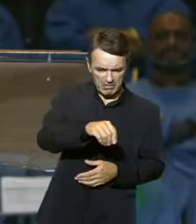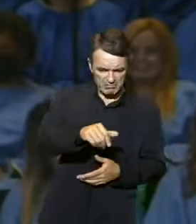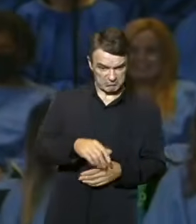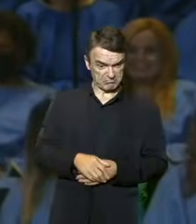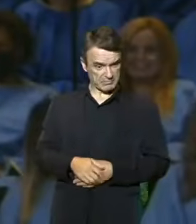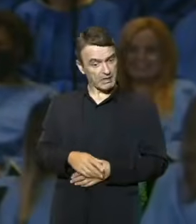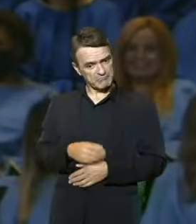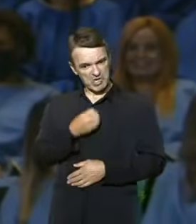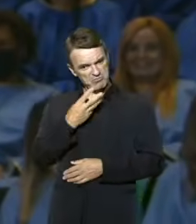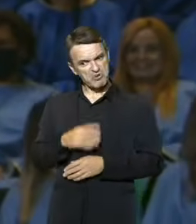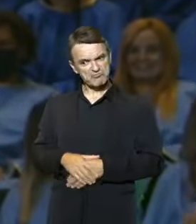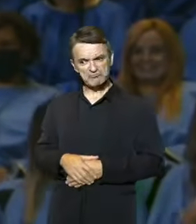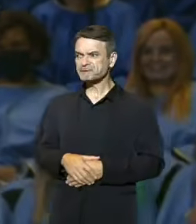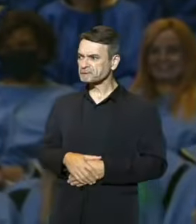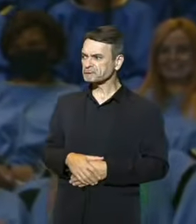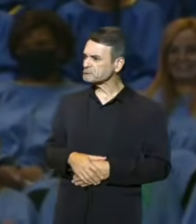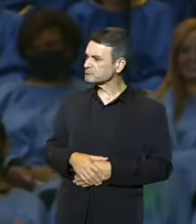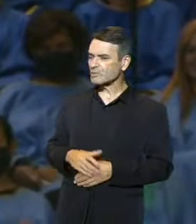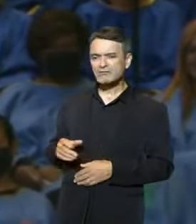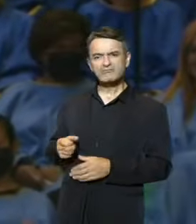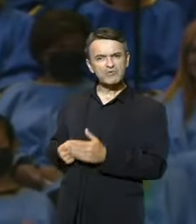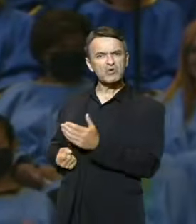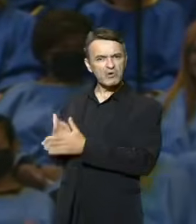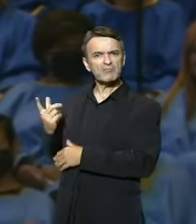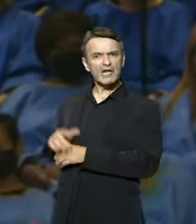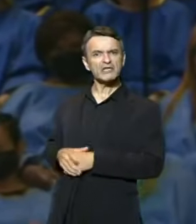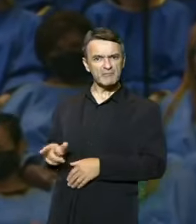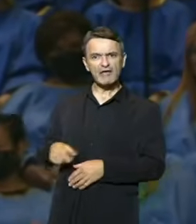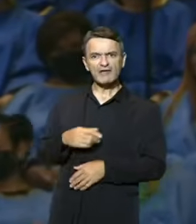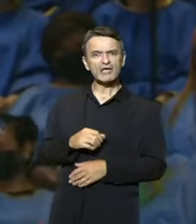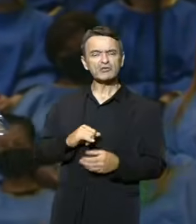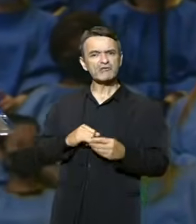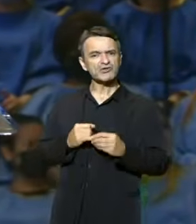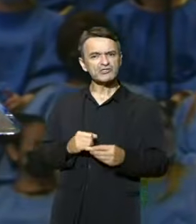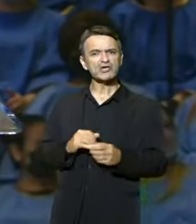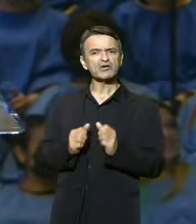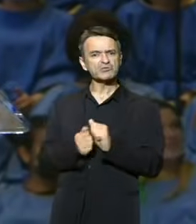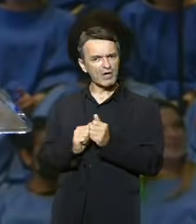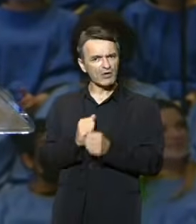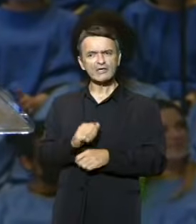botar a páprica agora no arroz e feijão, que deve ficar estiloso esse negócio.